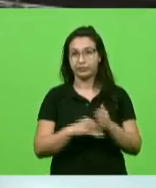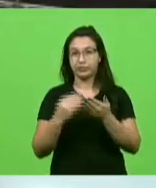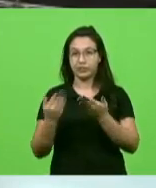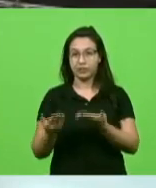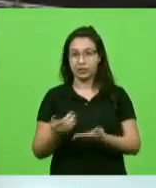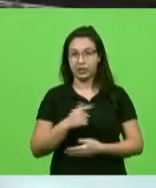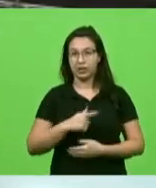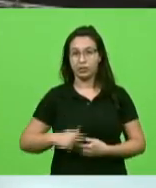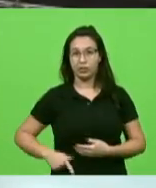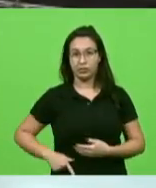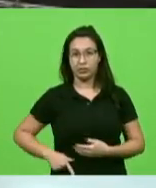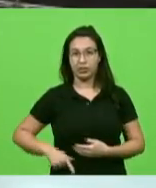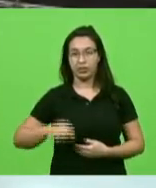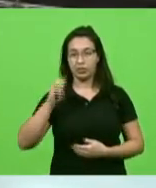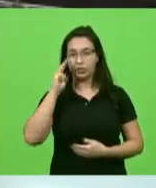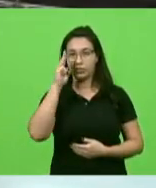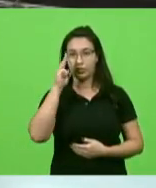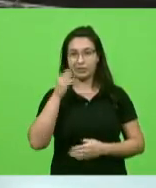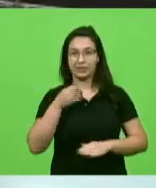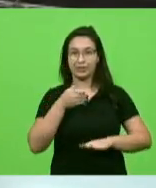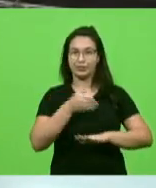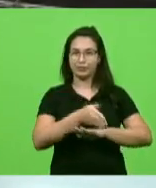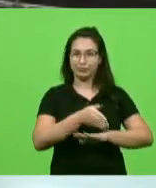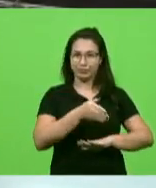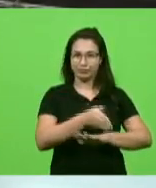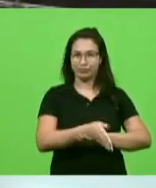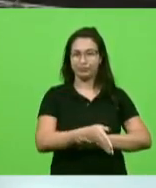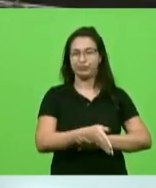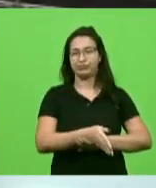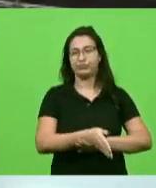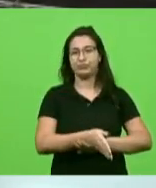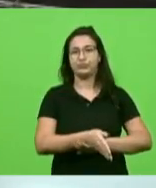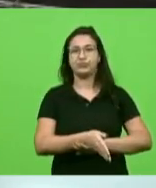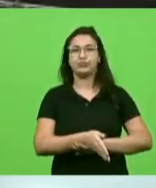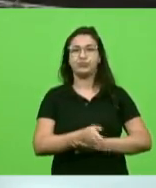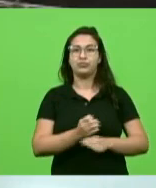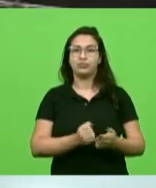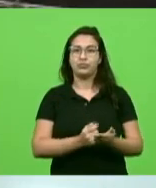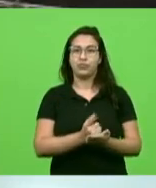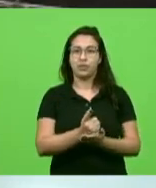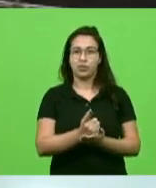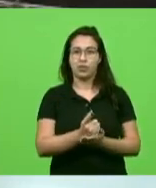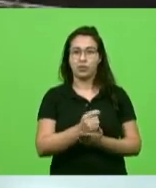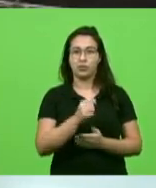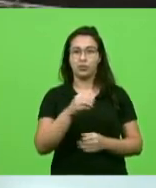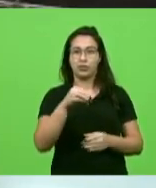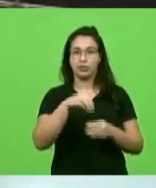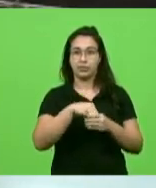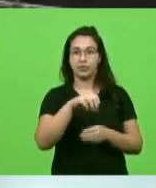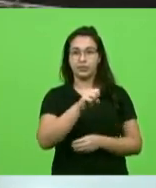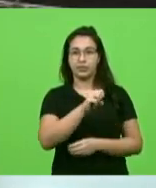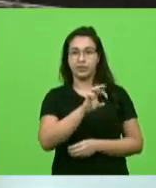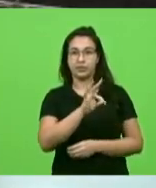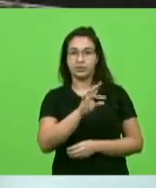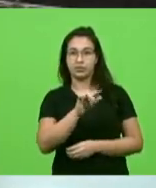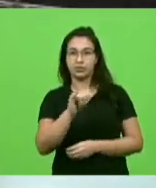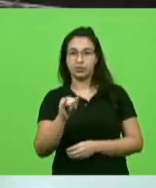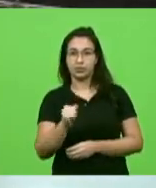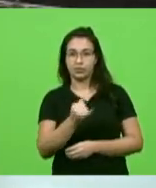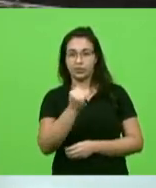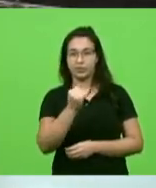envolvimento no seu só Governador no processo de compra dos respiradores em trâmite no STJ a